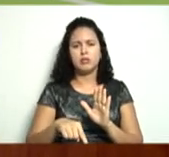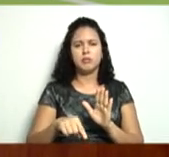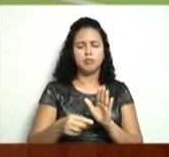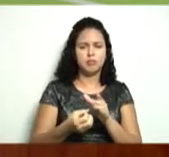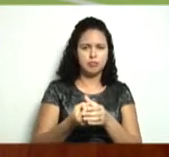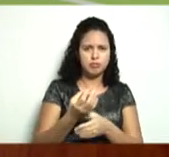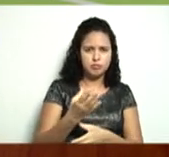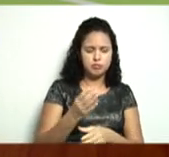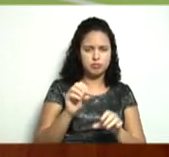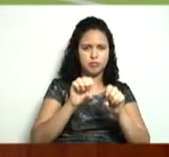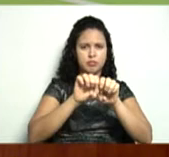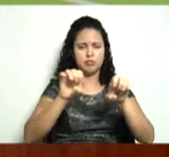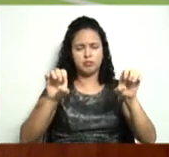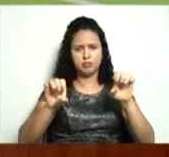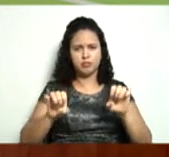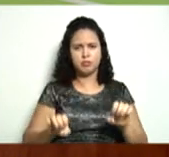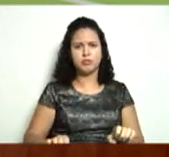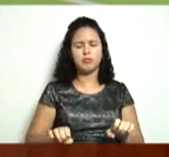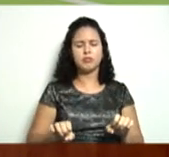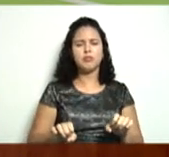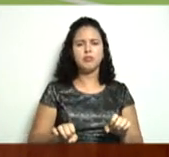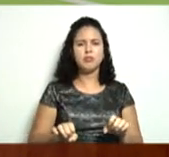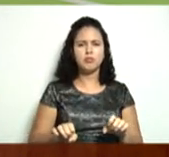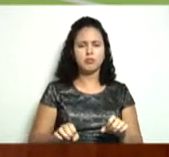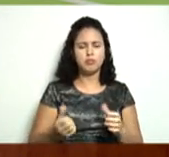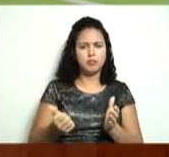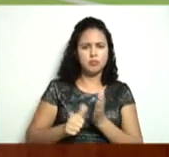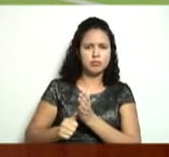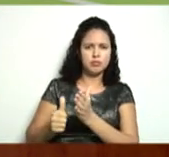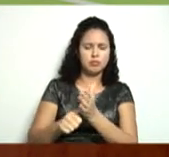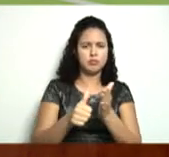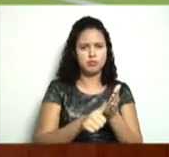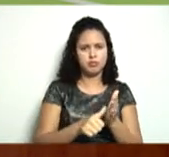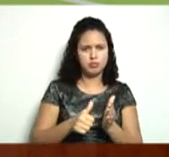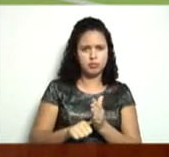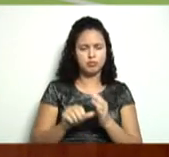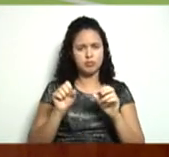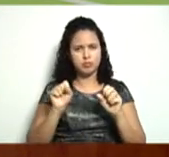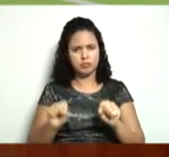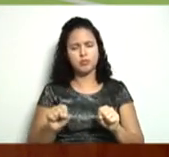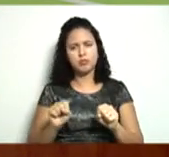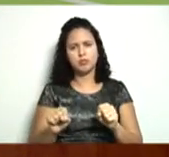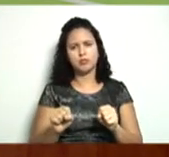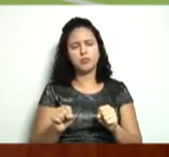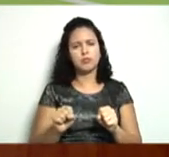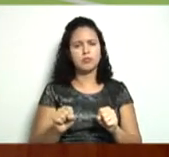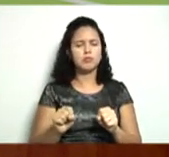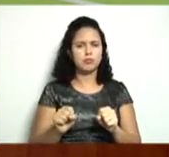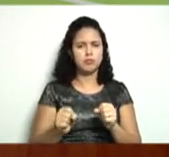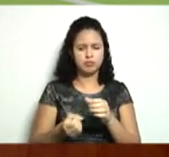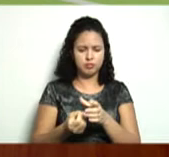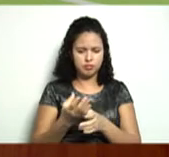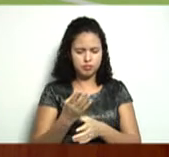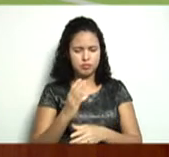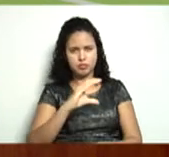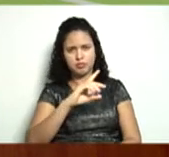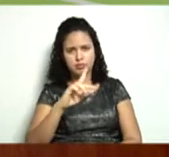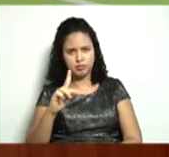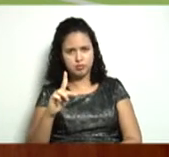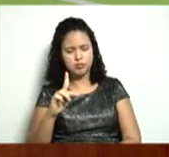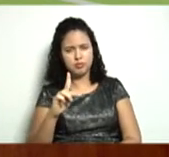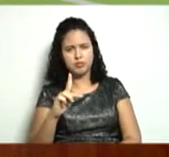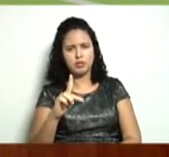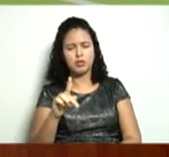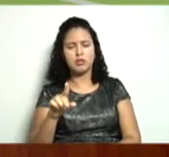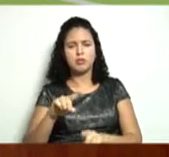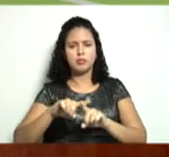cria uma estrutura na qual os associados, eles podem cooperar entre si e montar as cooperativas, mas ela